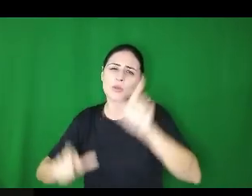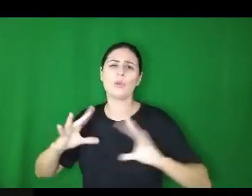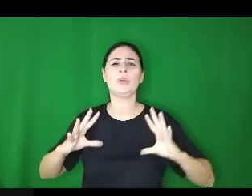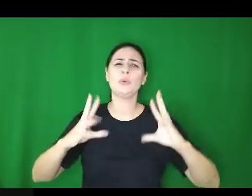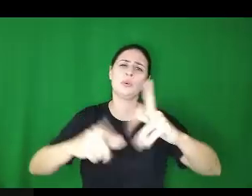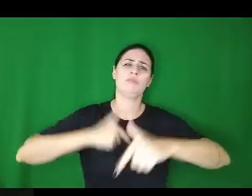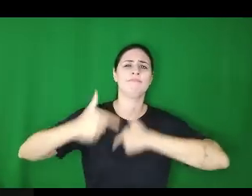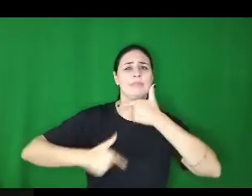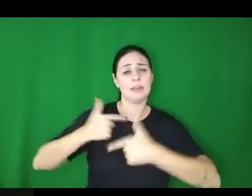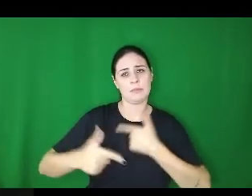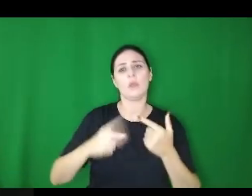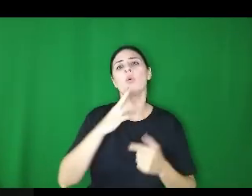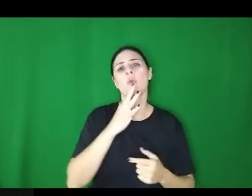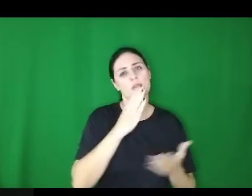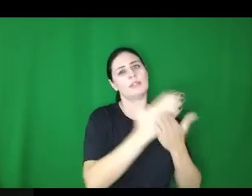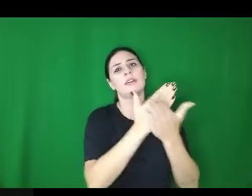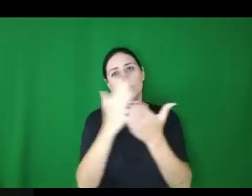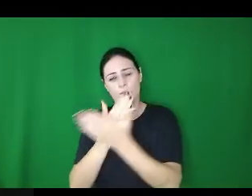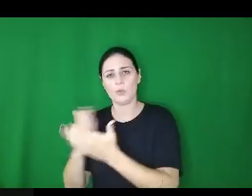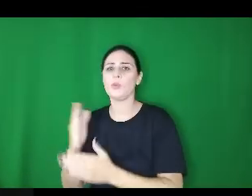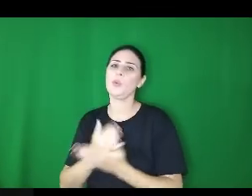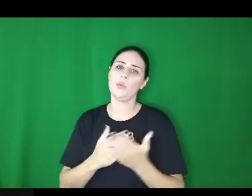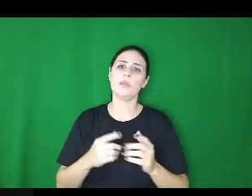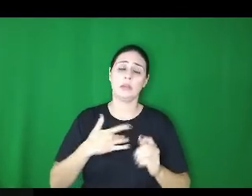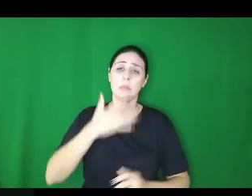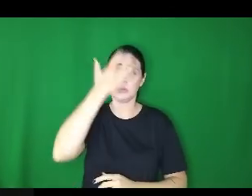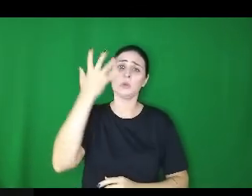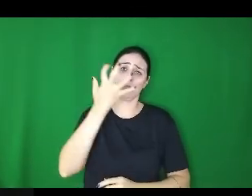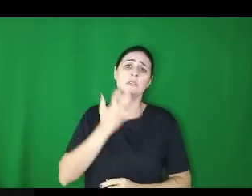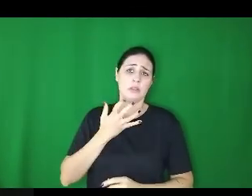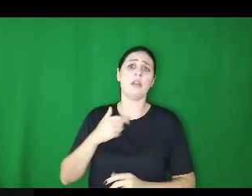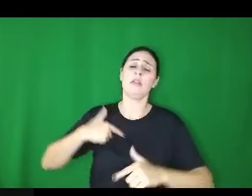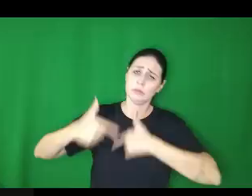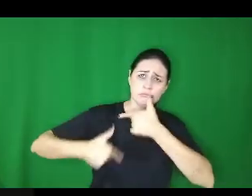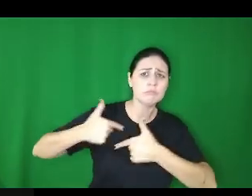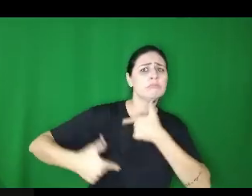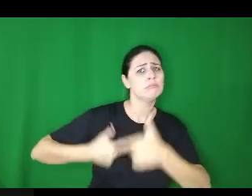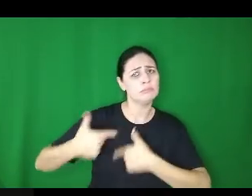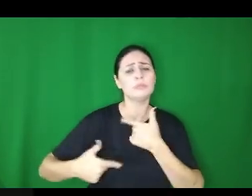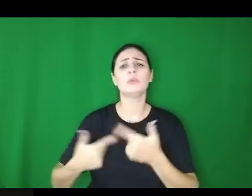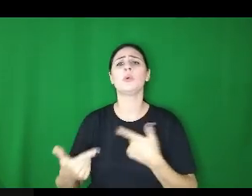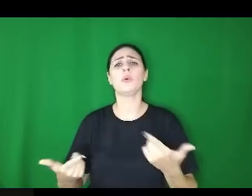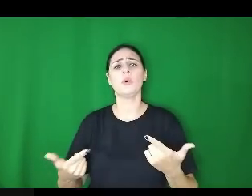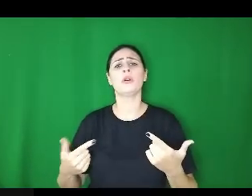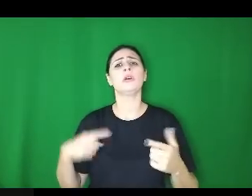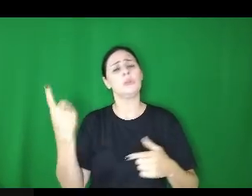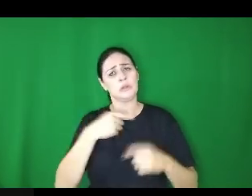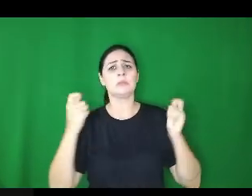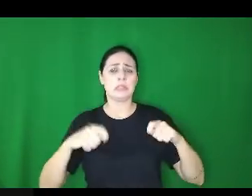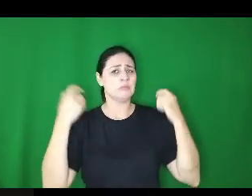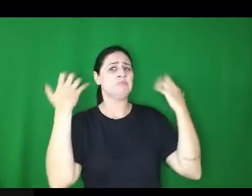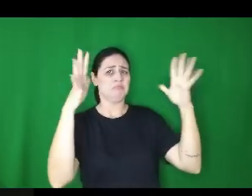a história, depois ciências, e aí como que daria para articular? Então, de cada ano tem